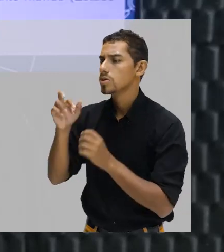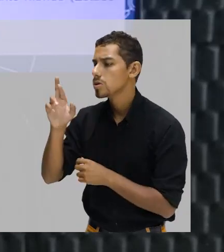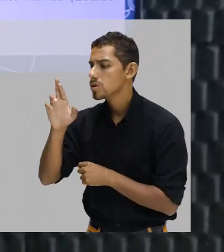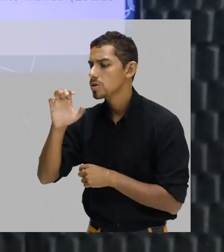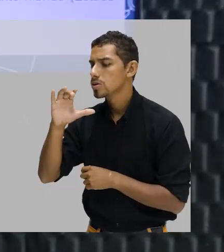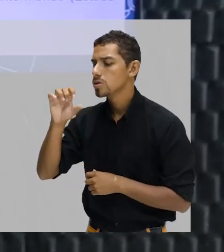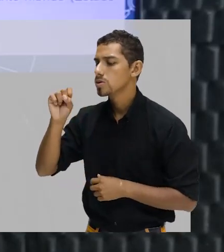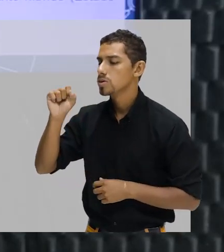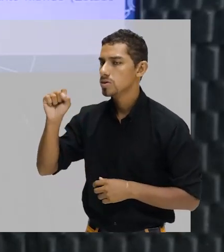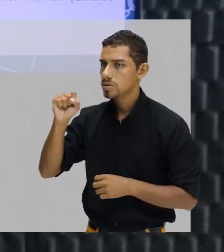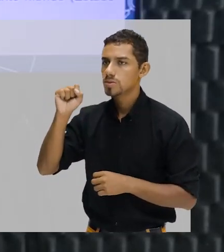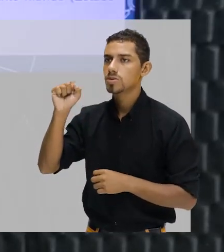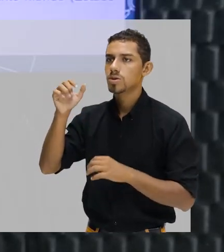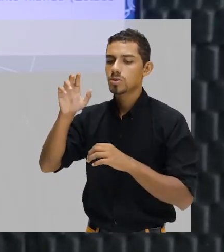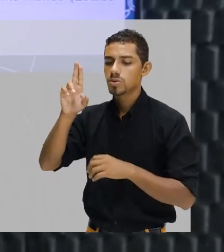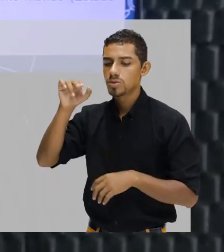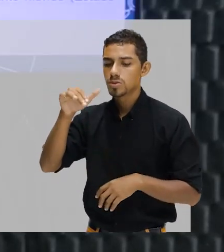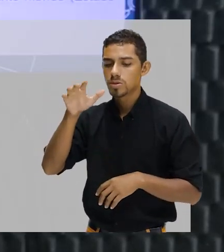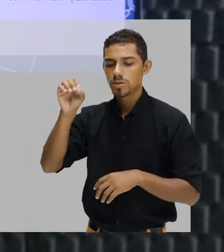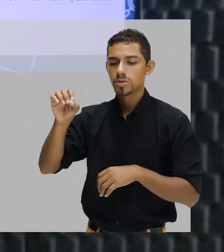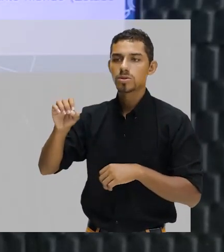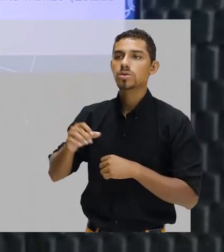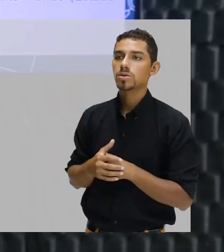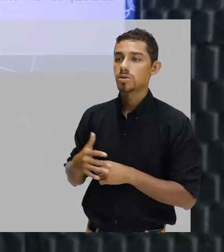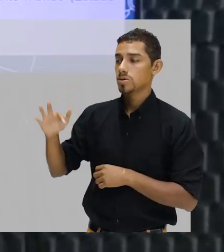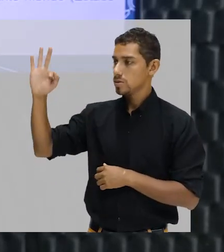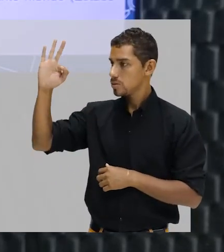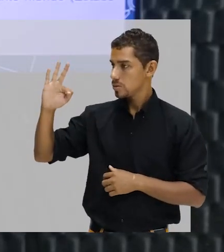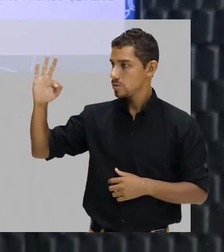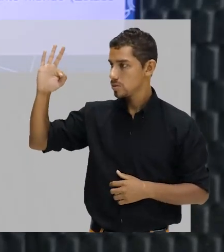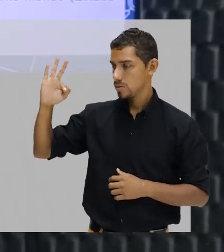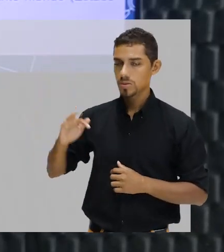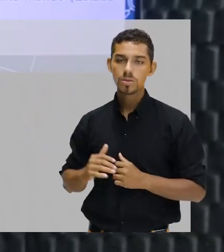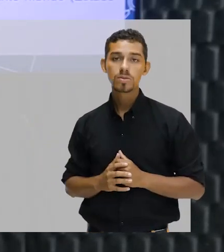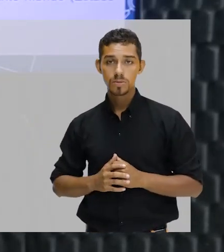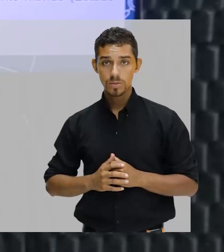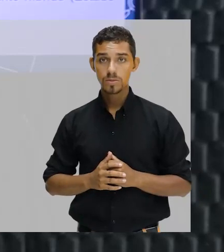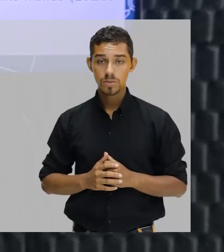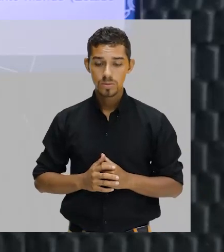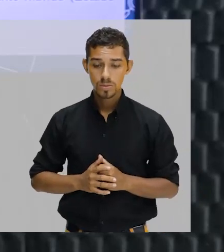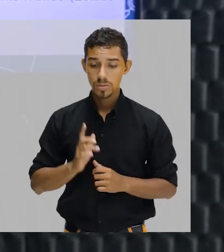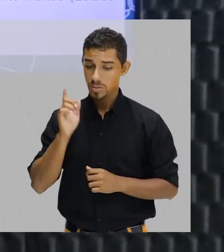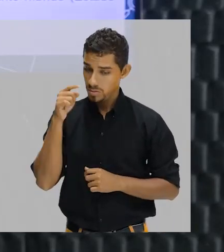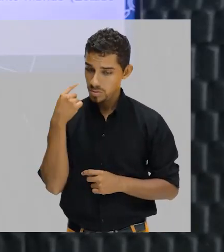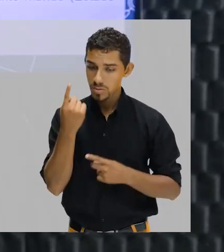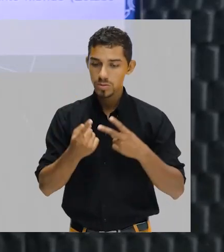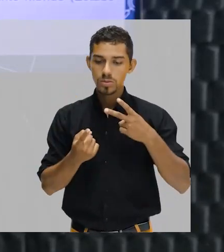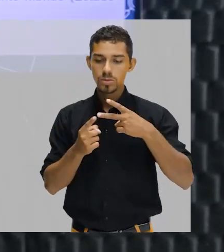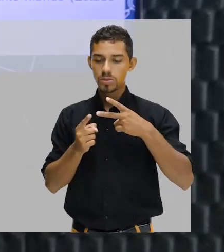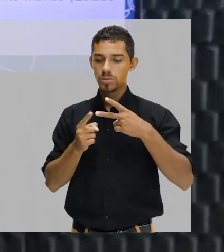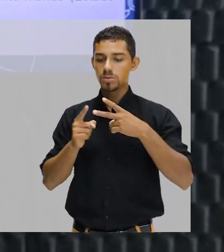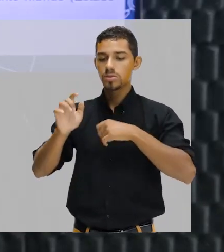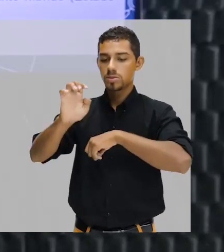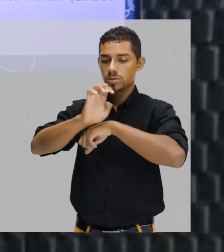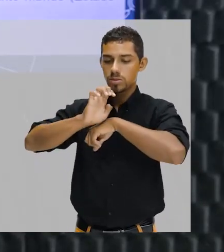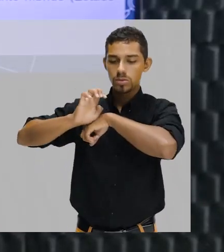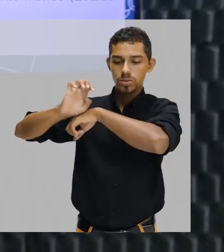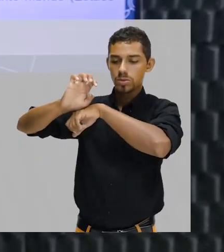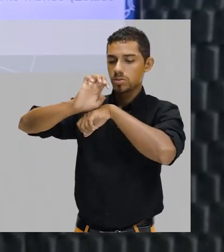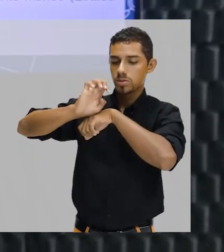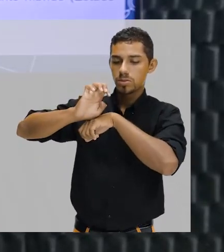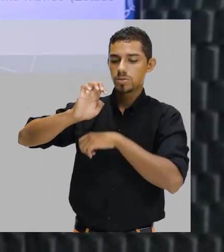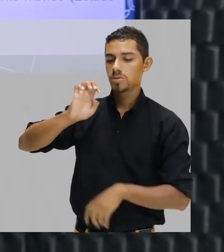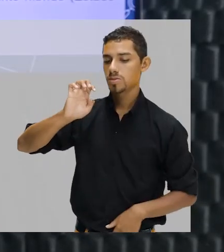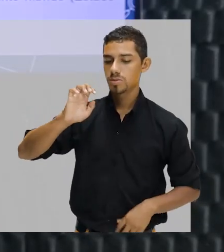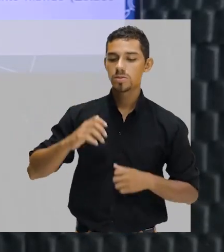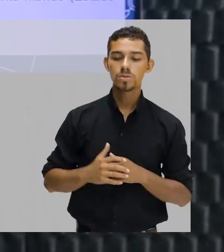sabe, recurso da União, eu estou falando do ente federal, tá certo? Logo depois eu tenho o ente estadual, que